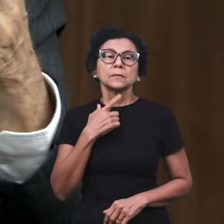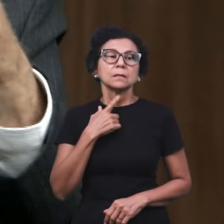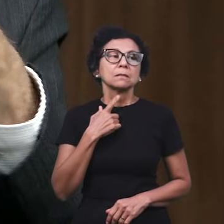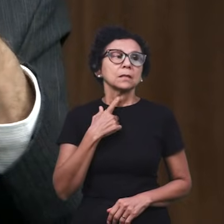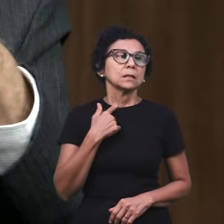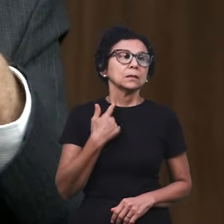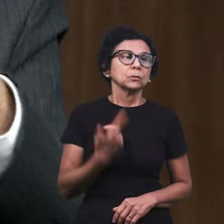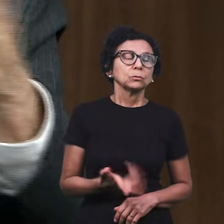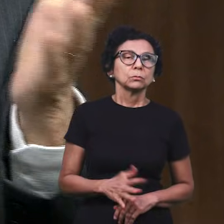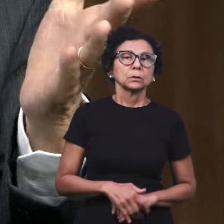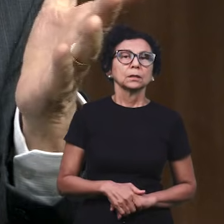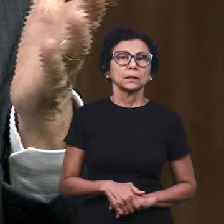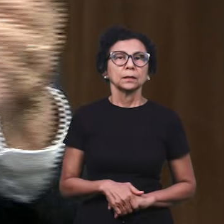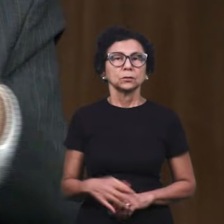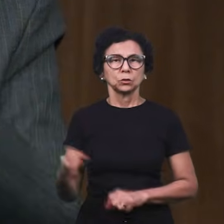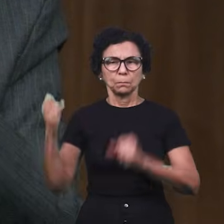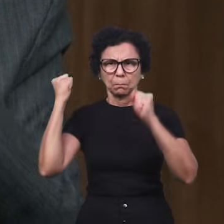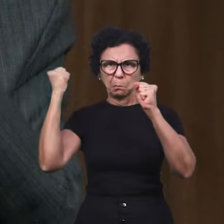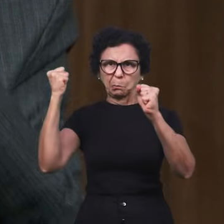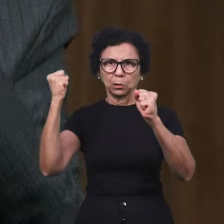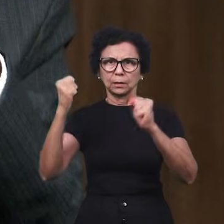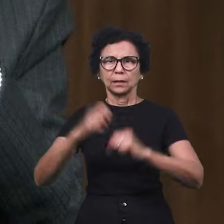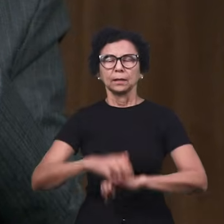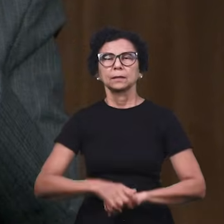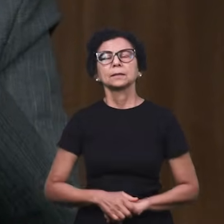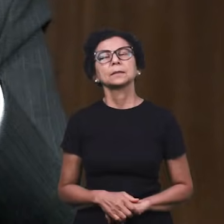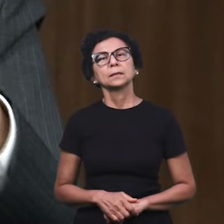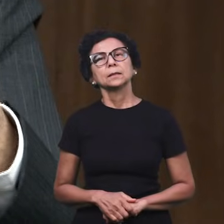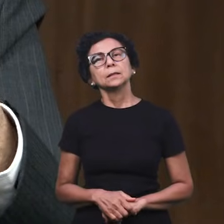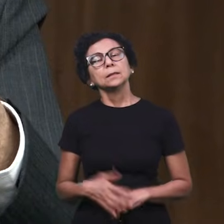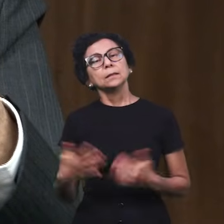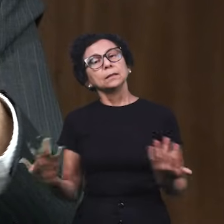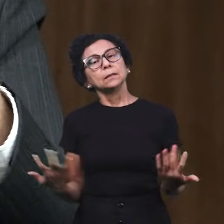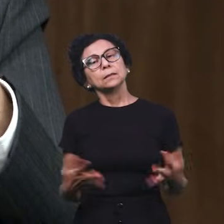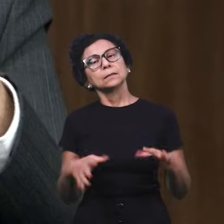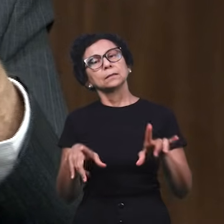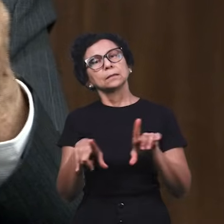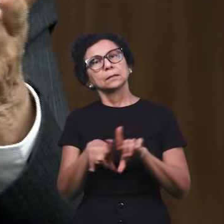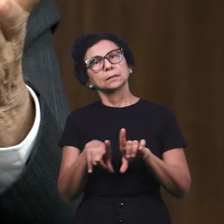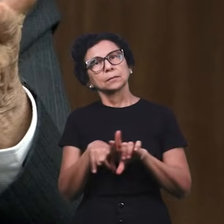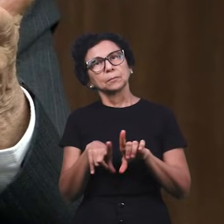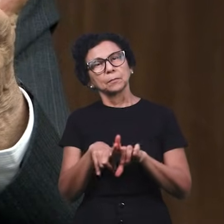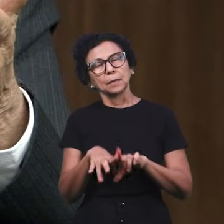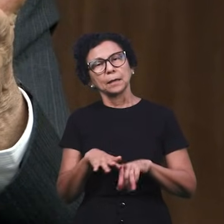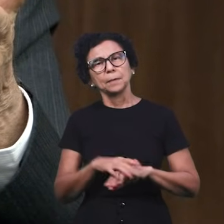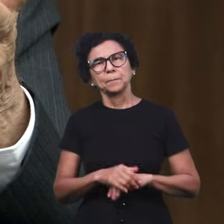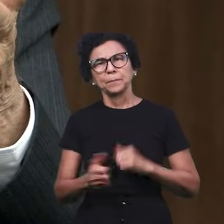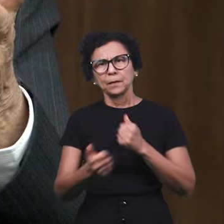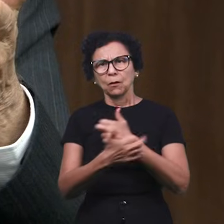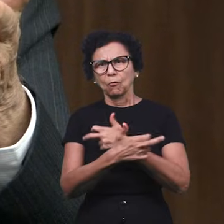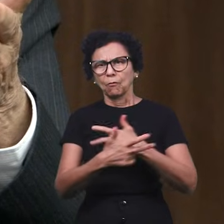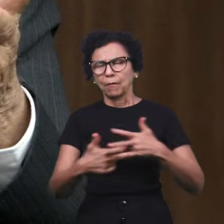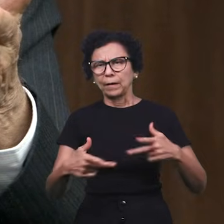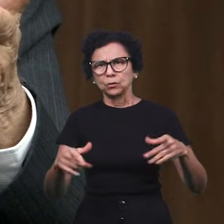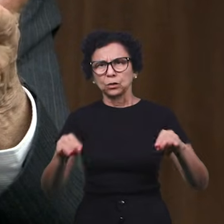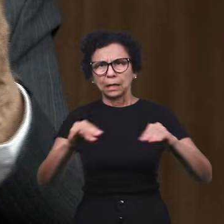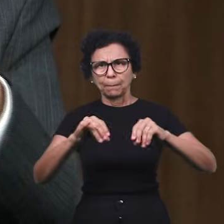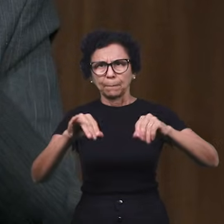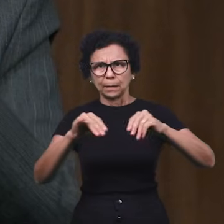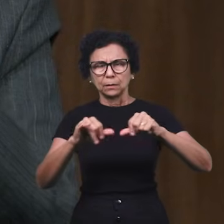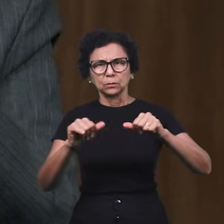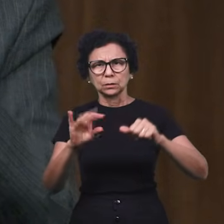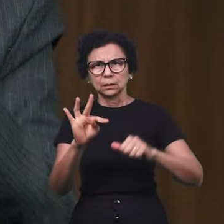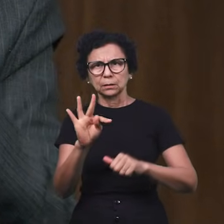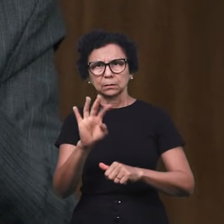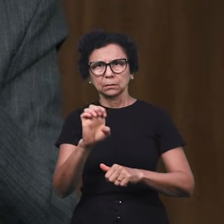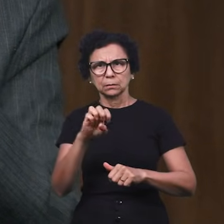desejo de fortalecer o trono, né? Mas também as especiarias aqui